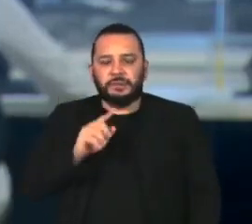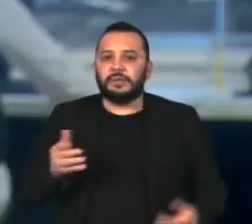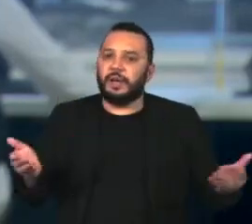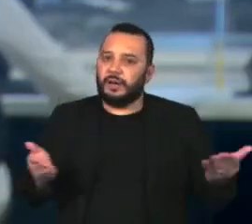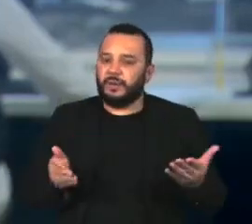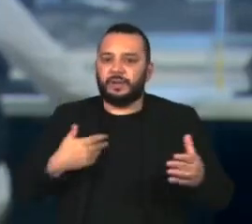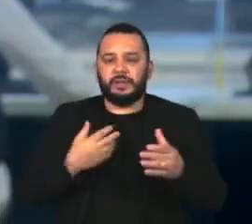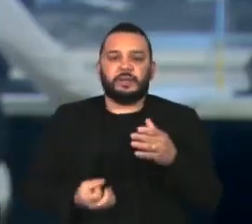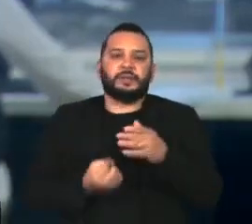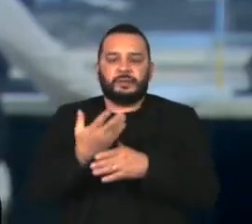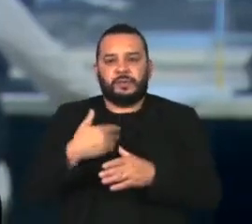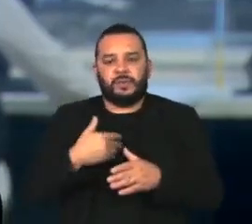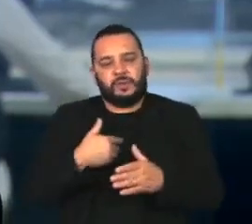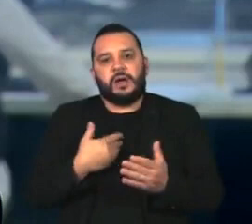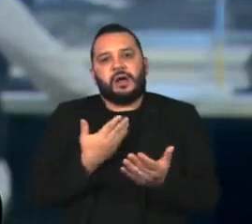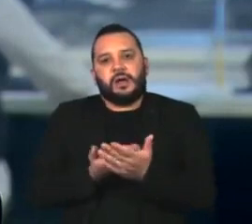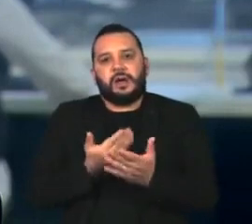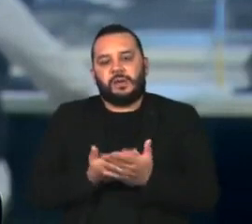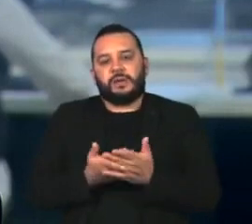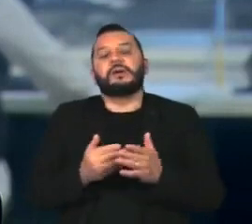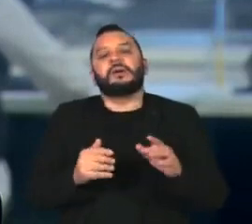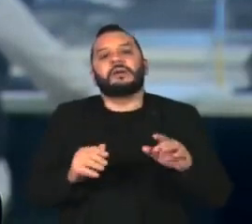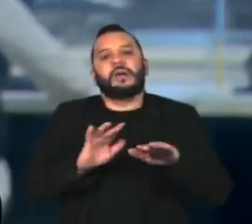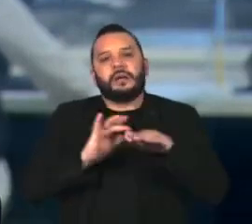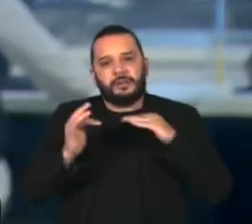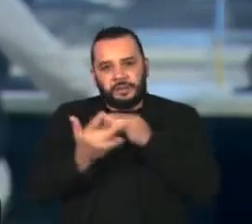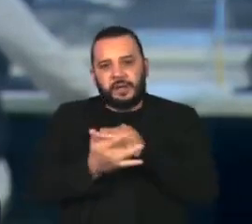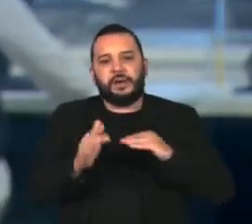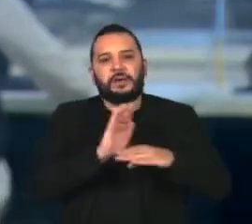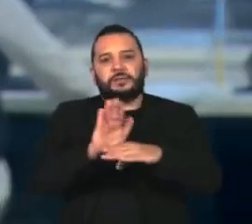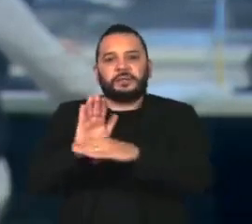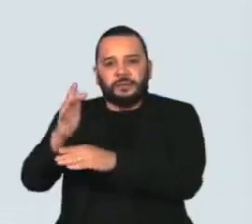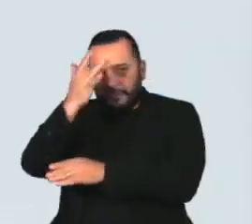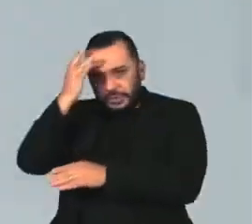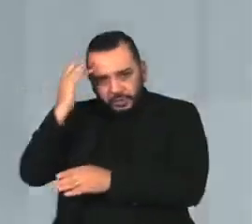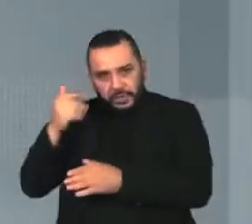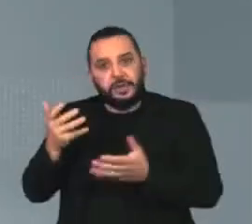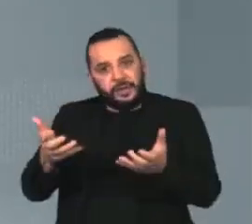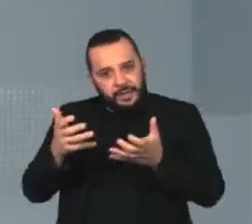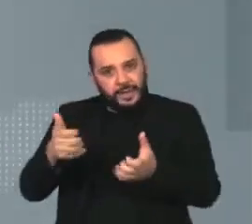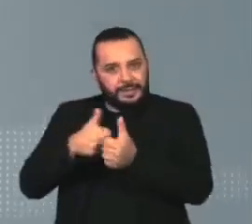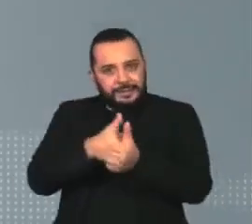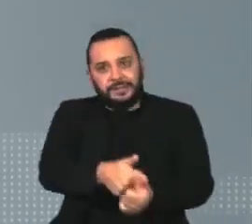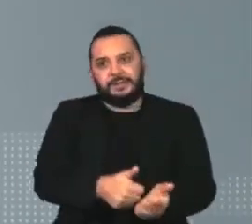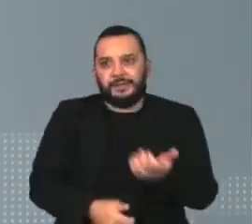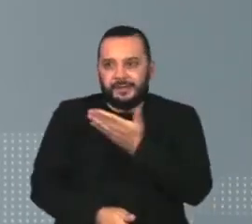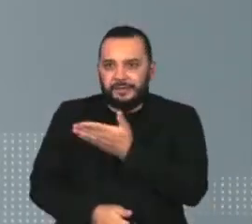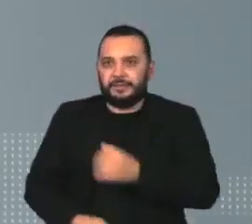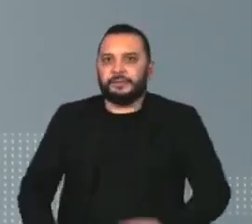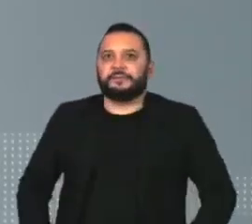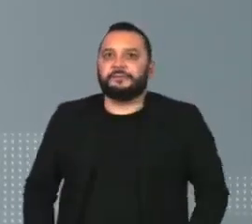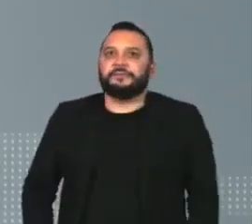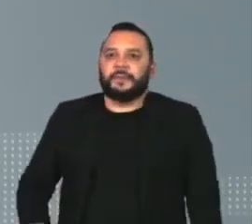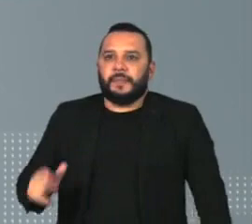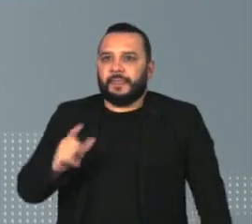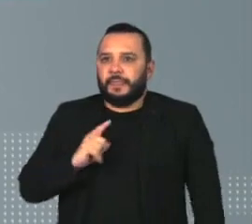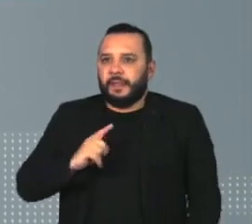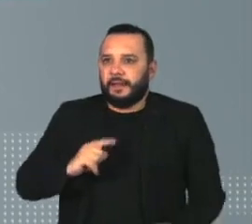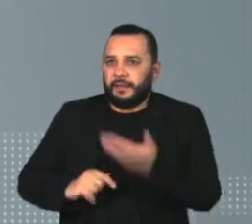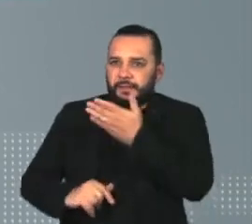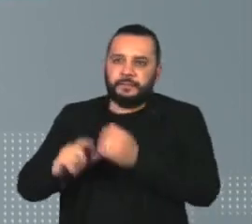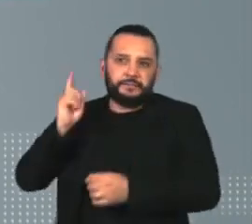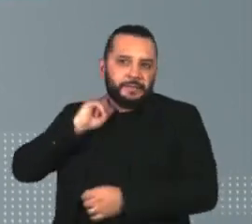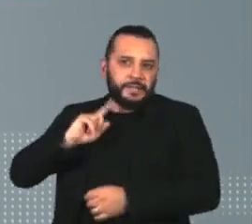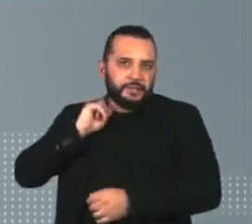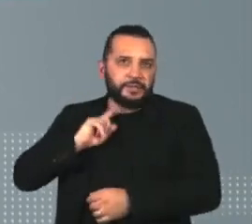redes sociais para ajudar estudantes que queiram seguir o mesmo caminho. A distância entre o município de Paracatu, em